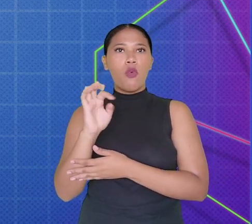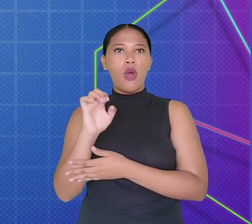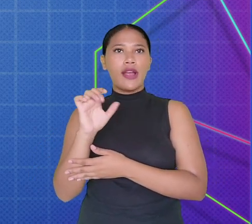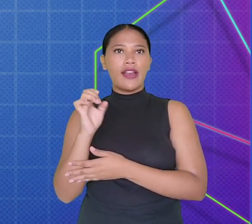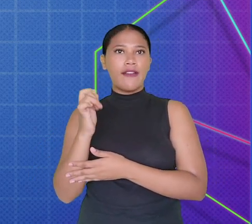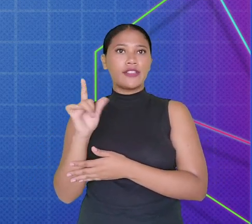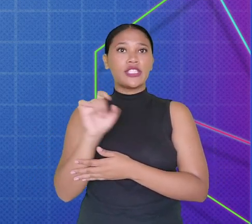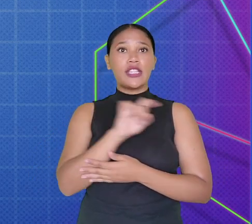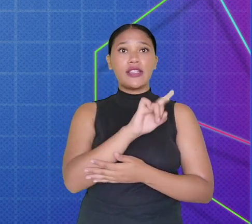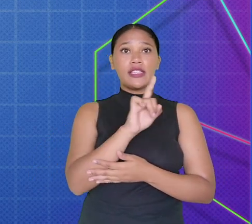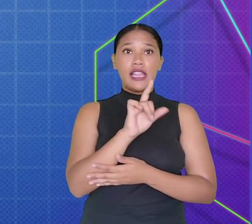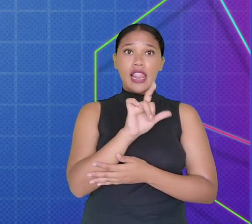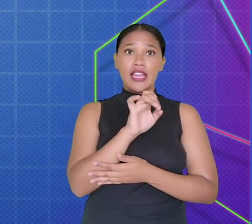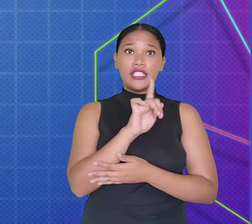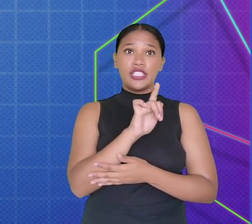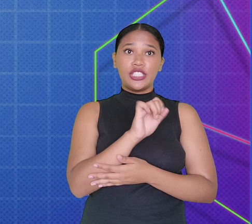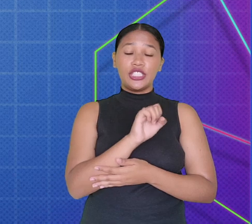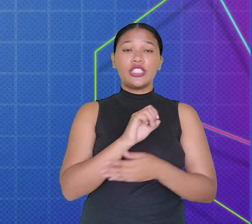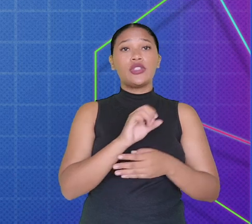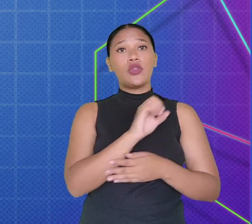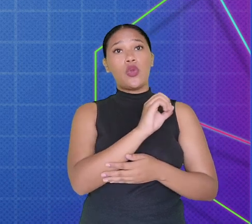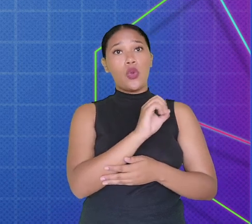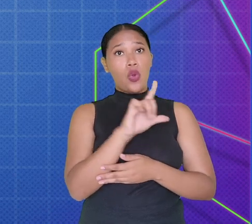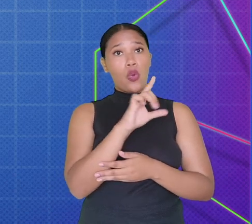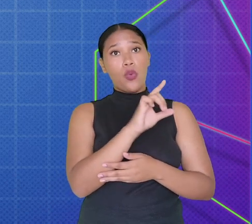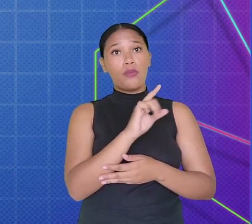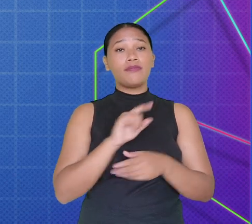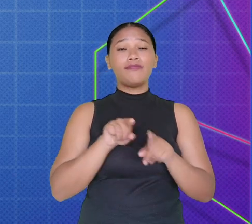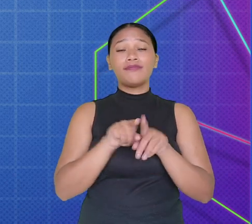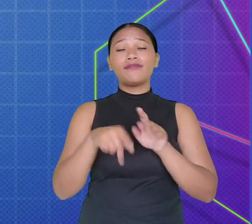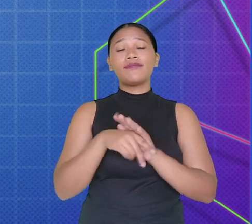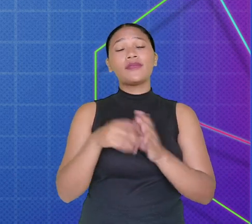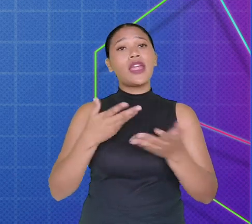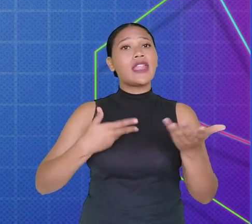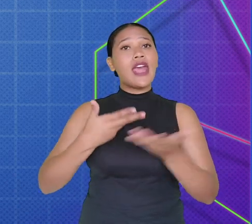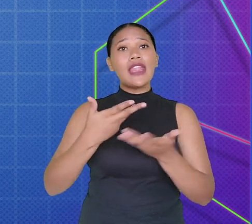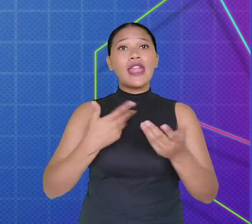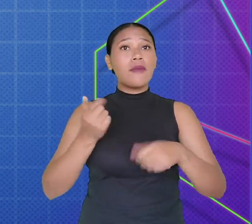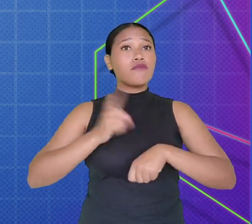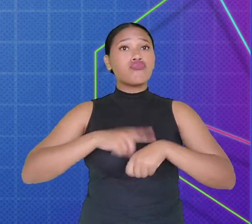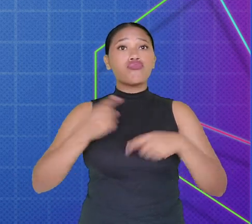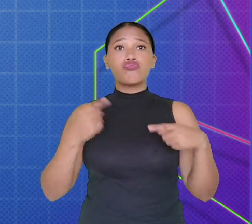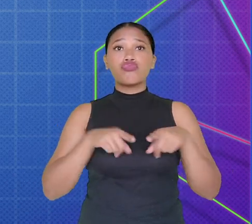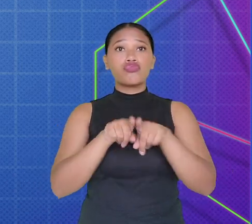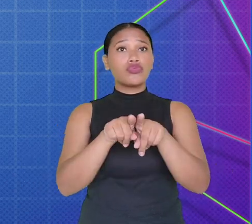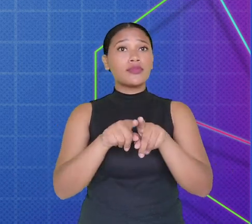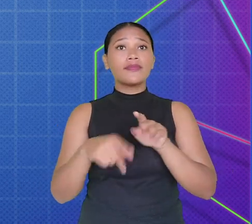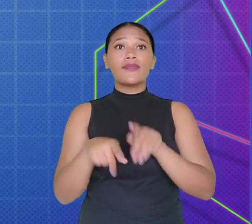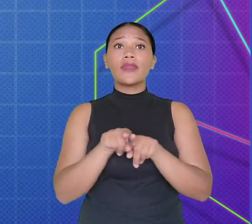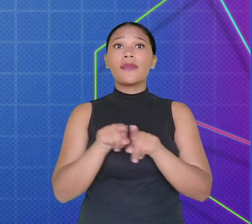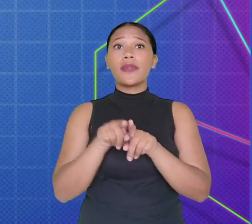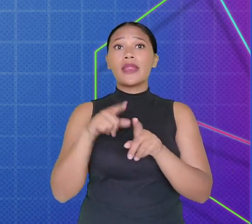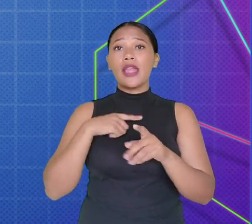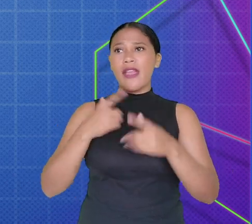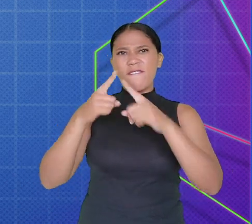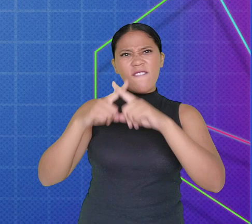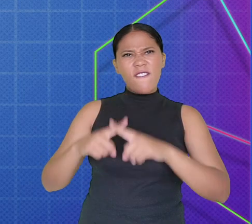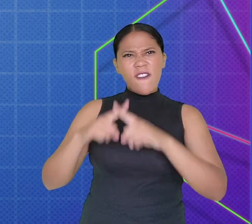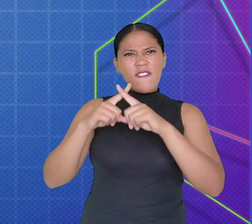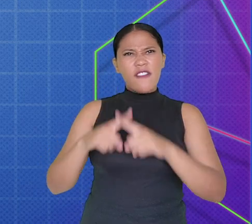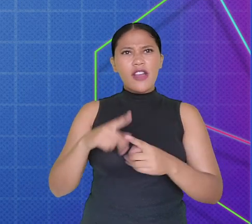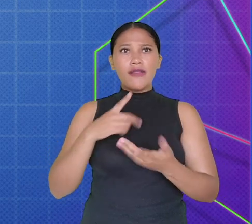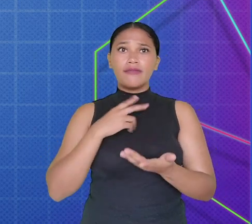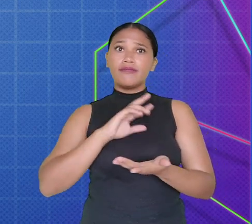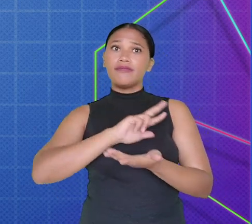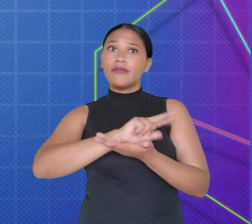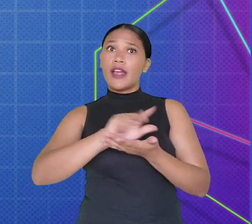e League of Legends possuem modos multiplayer que permitem que os jogadores interajam uns com os outros, cooperando ou